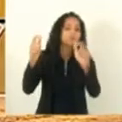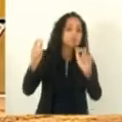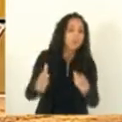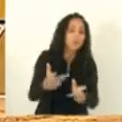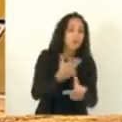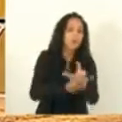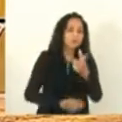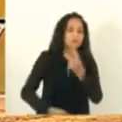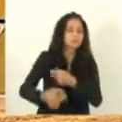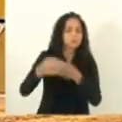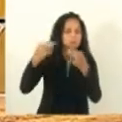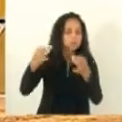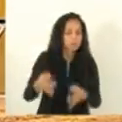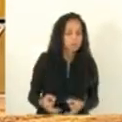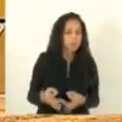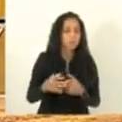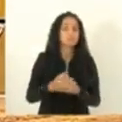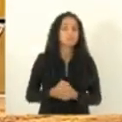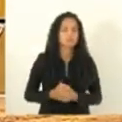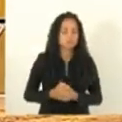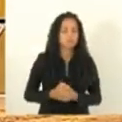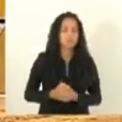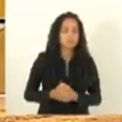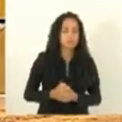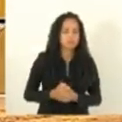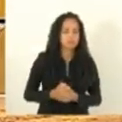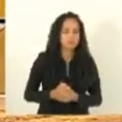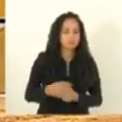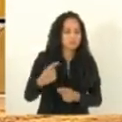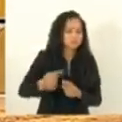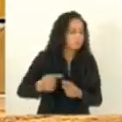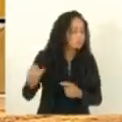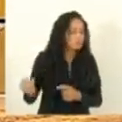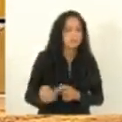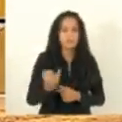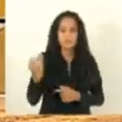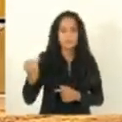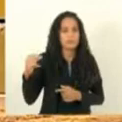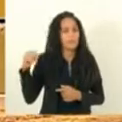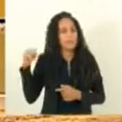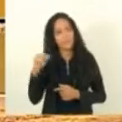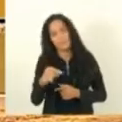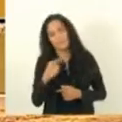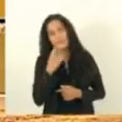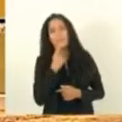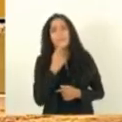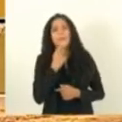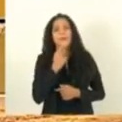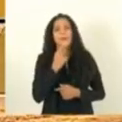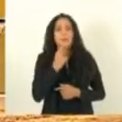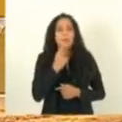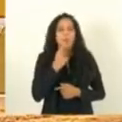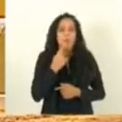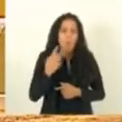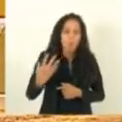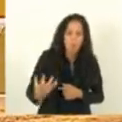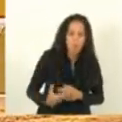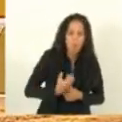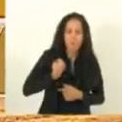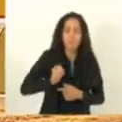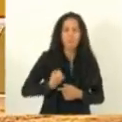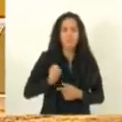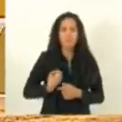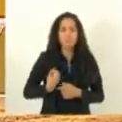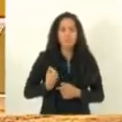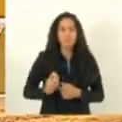coleta e doem sangue, porque é fundamental e sangue pode doar a vida, pode